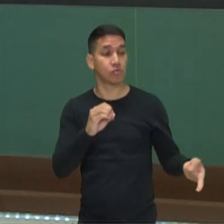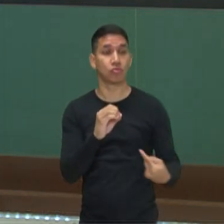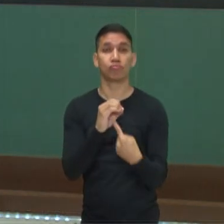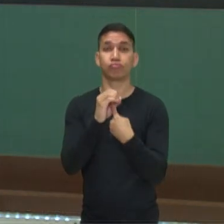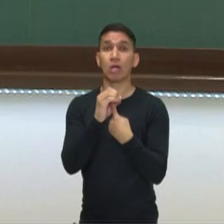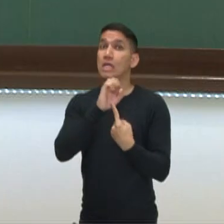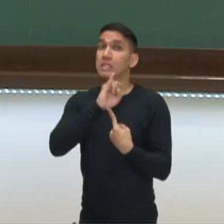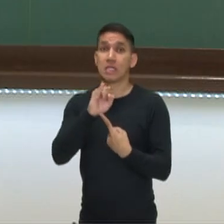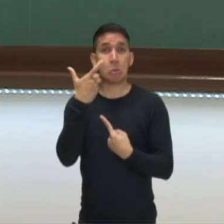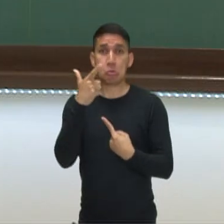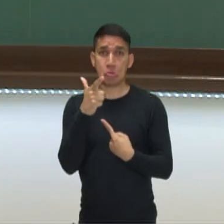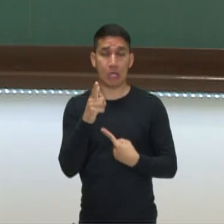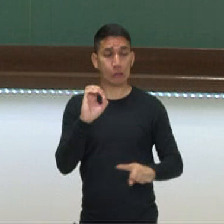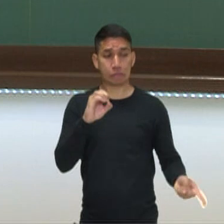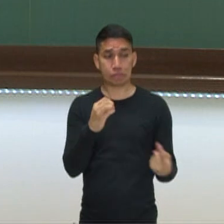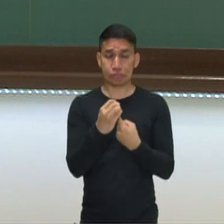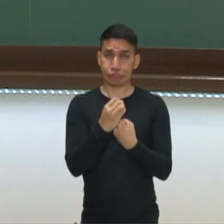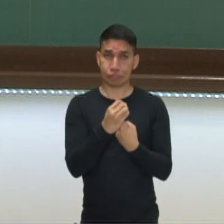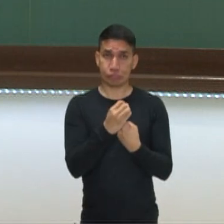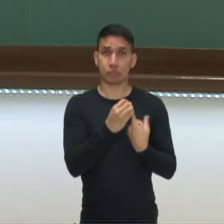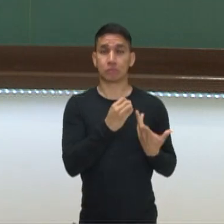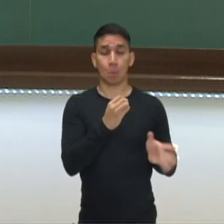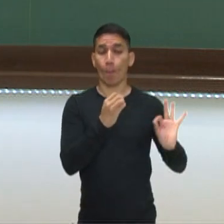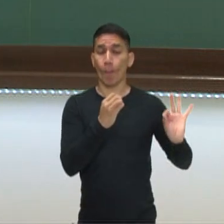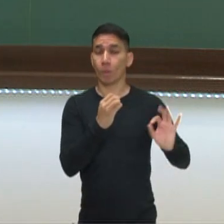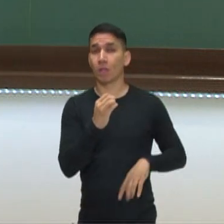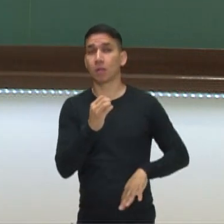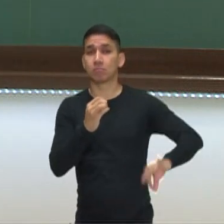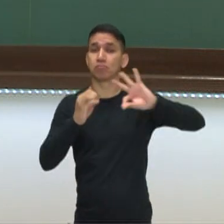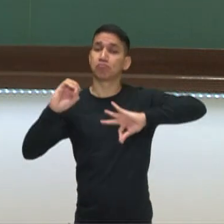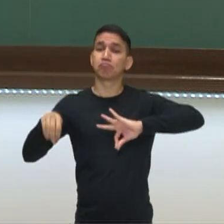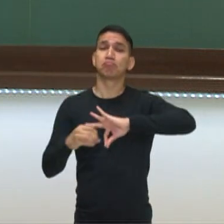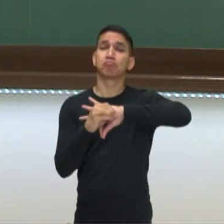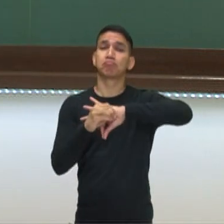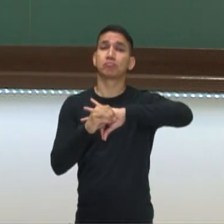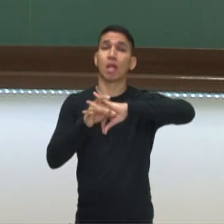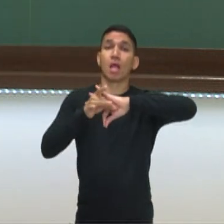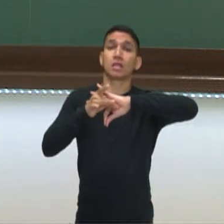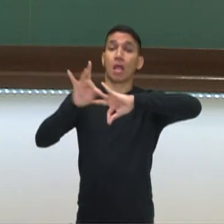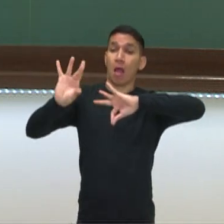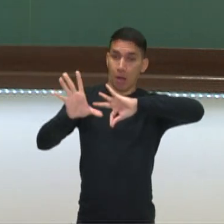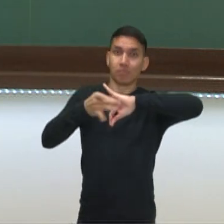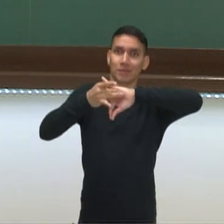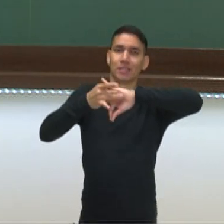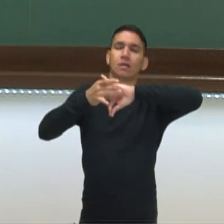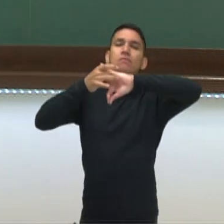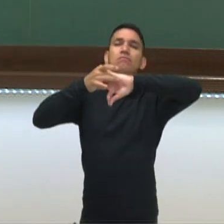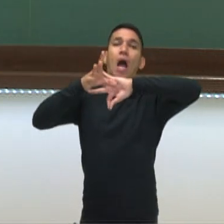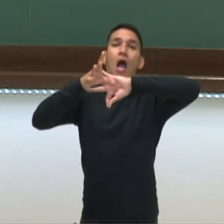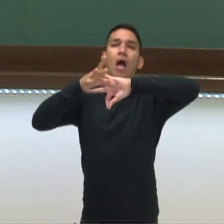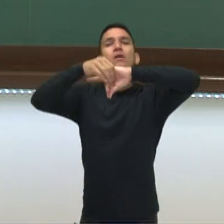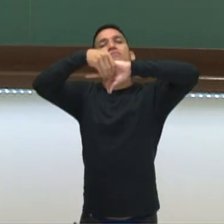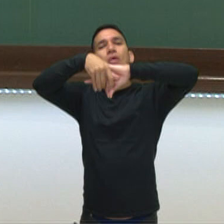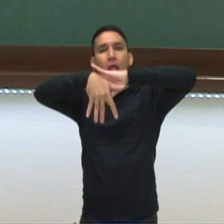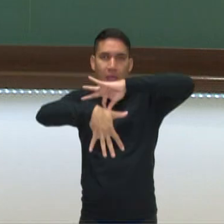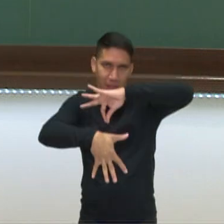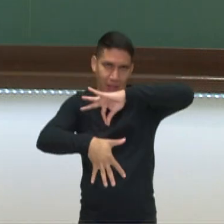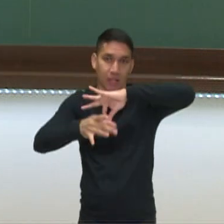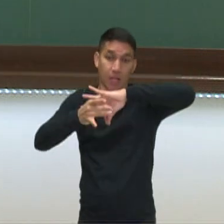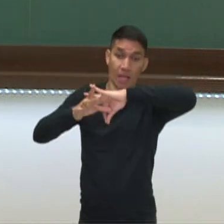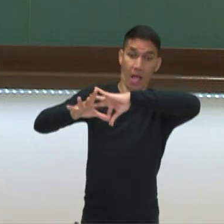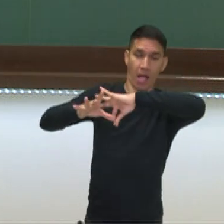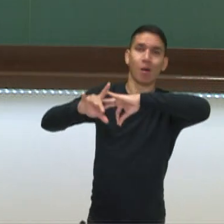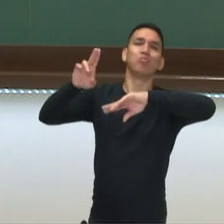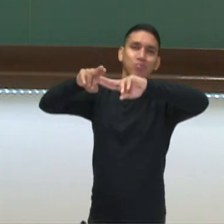embrião se implantar, essa camada é desprendida e é isso então que nós chamamos de menstruação. E a menstruação então vai